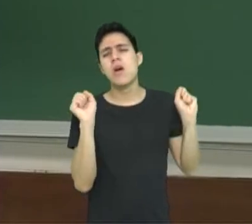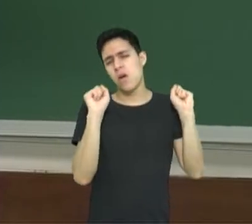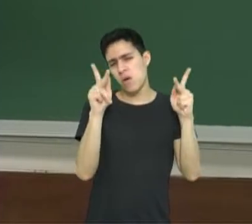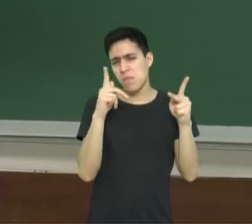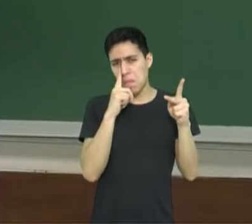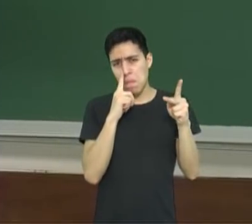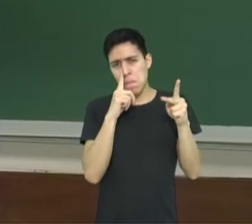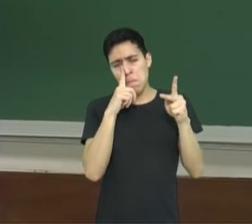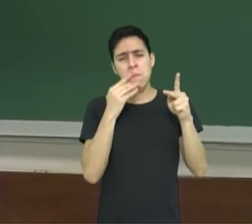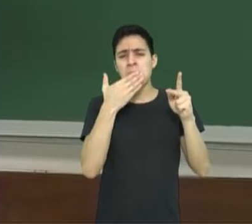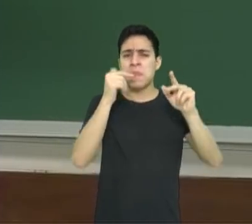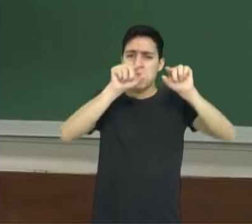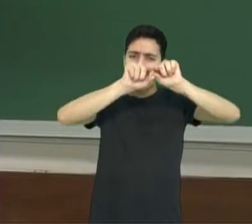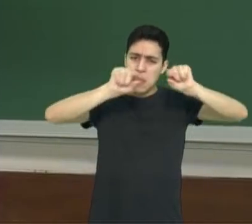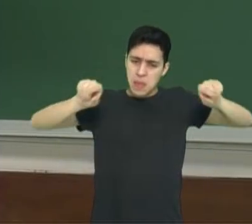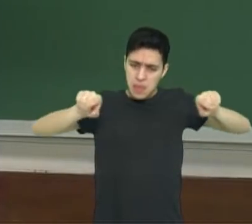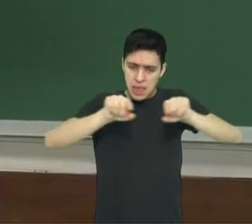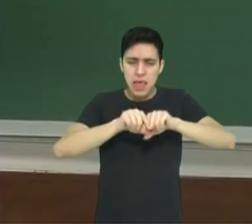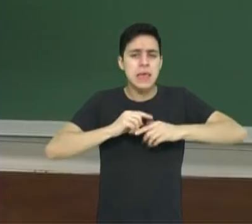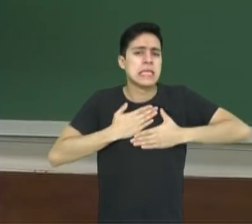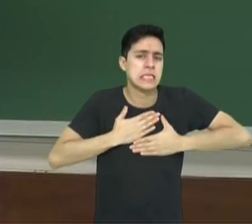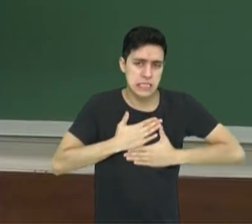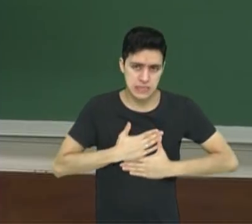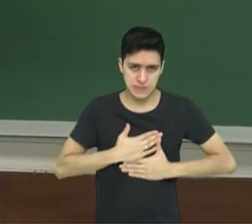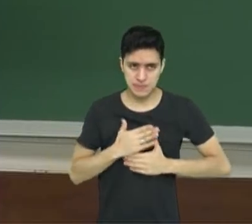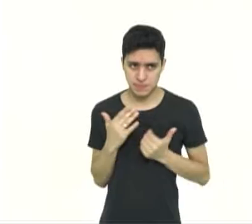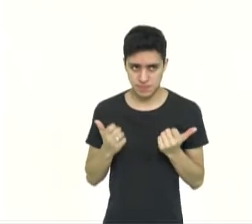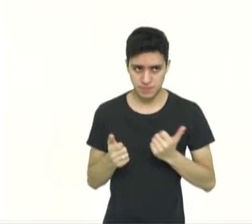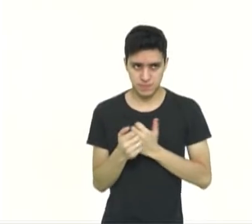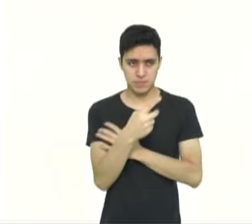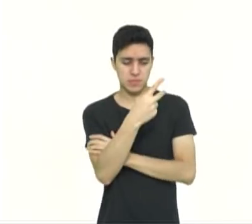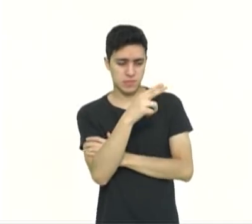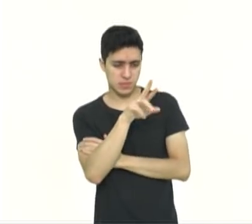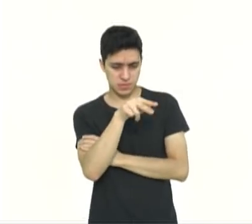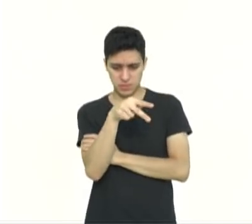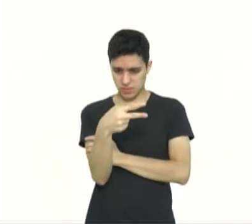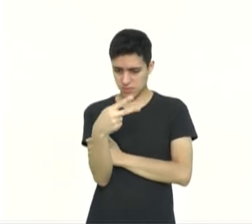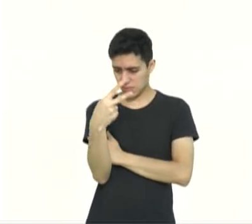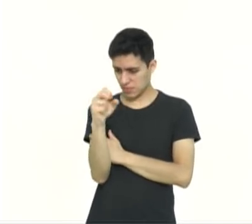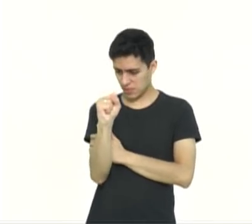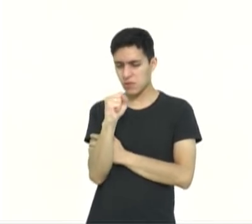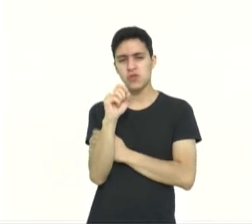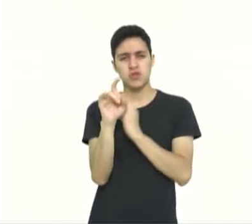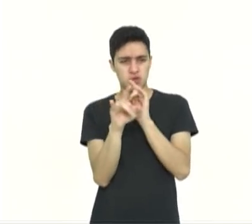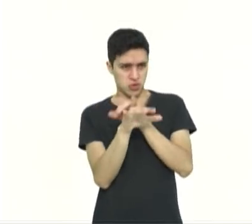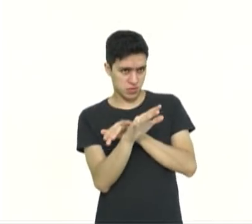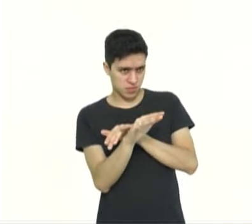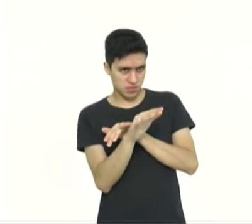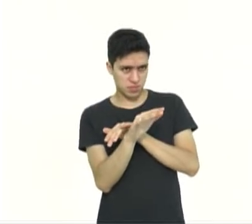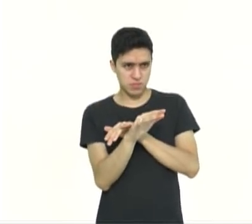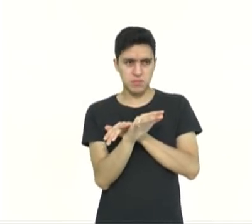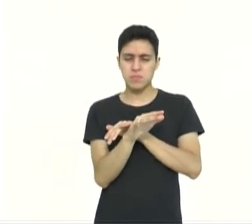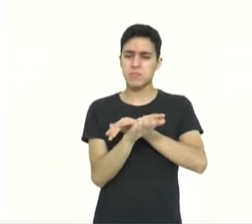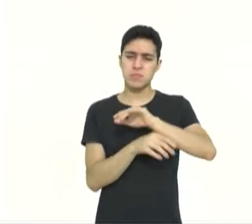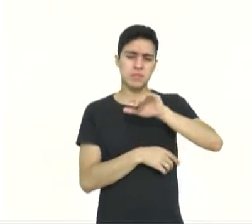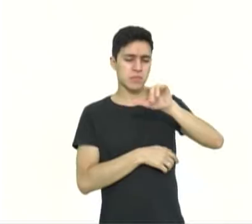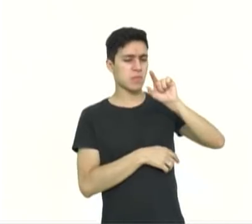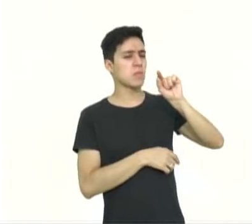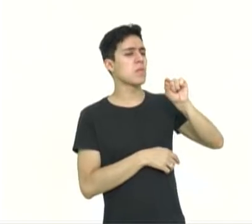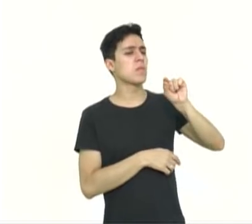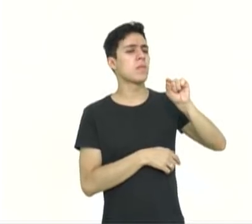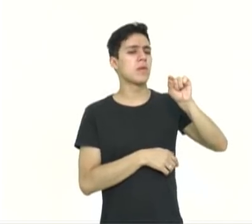para fazer mais devagar, tá bom? 2R igual a 28, pronto, eu já tenho separado letra para um lado, número para